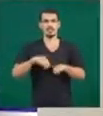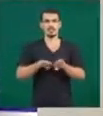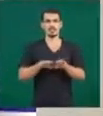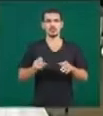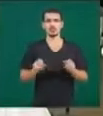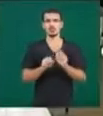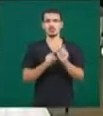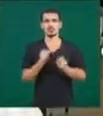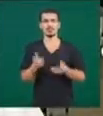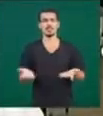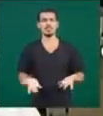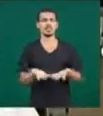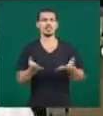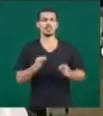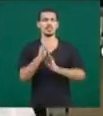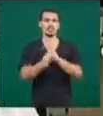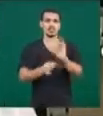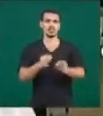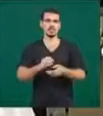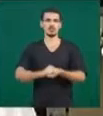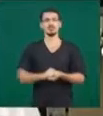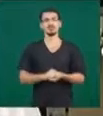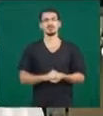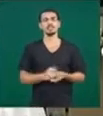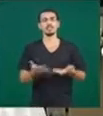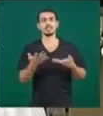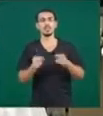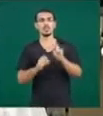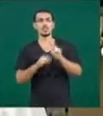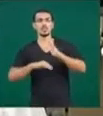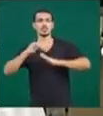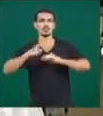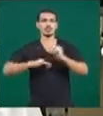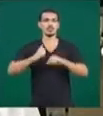agronegócio. Se busca hoje um profissional eclético com conhecimento